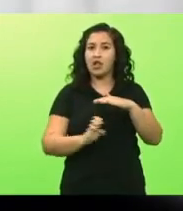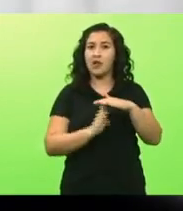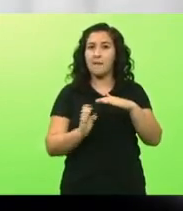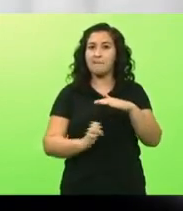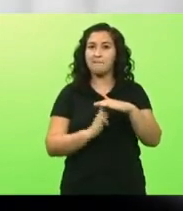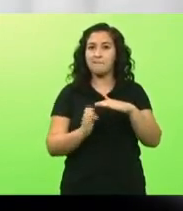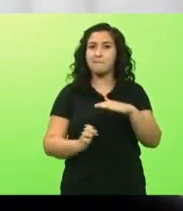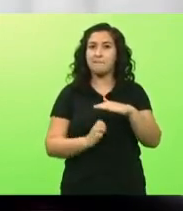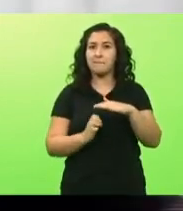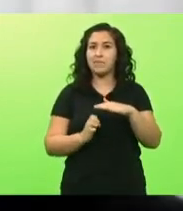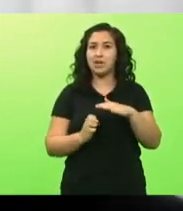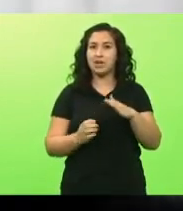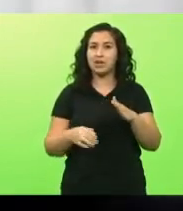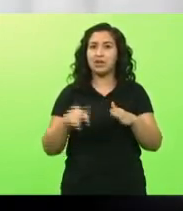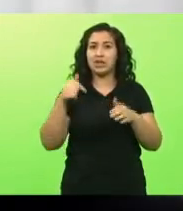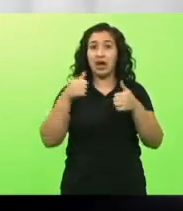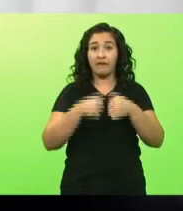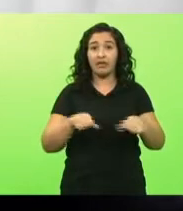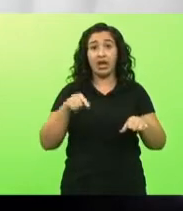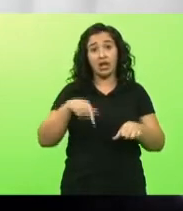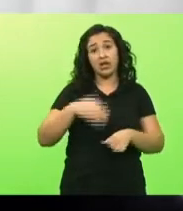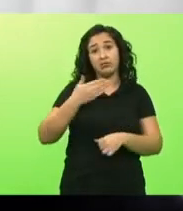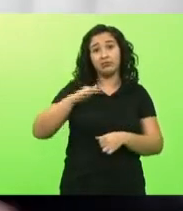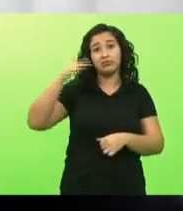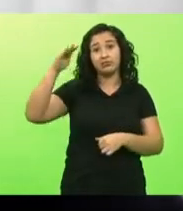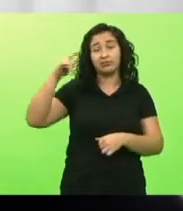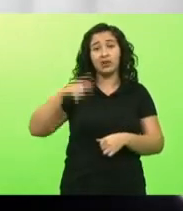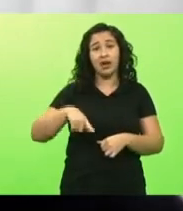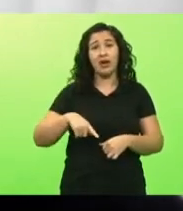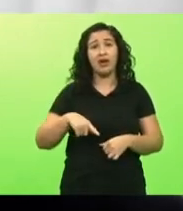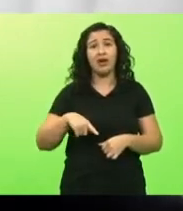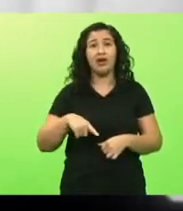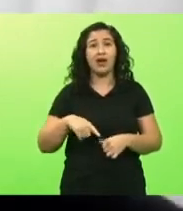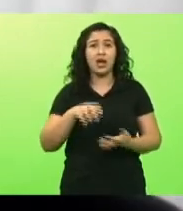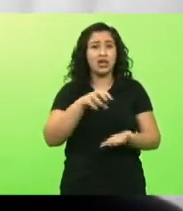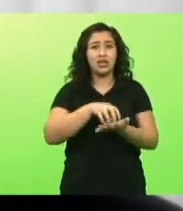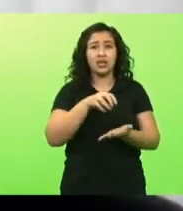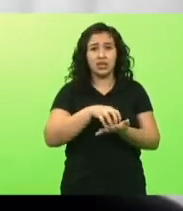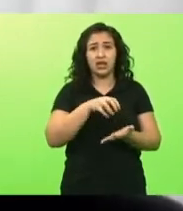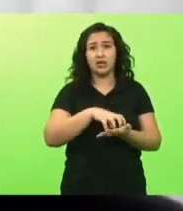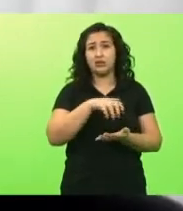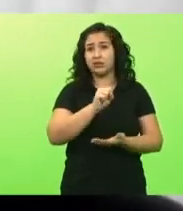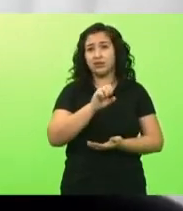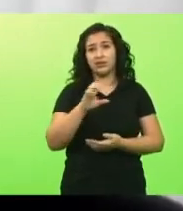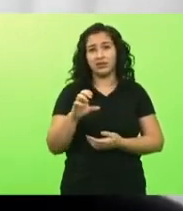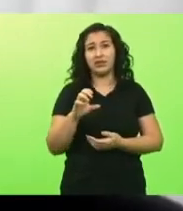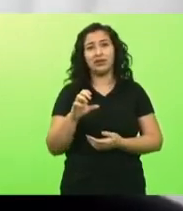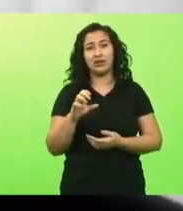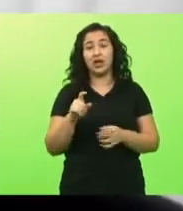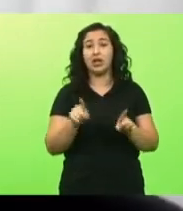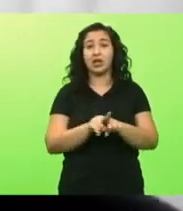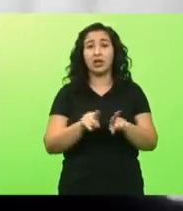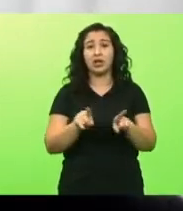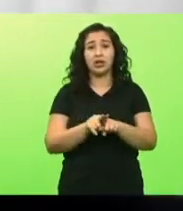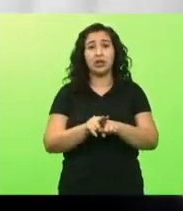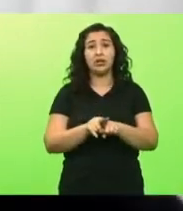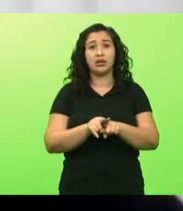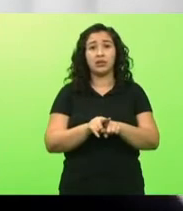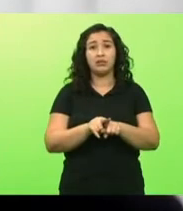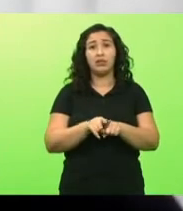Serra Catarinense. Aqui é o coração de Santa Catarina, é o centro de Santa Catarina, e também havia me